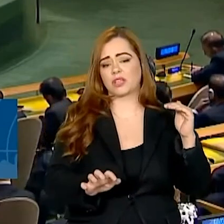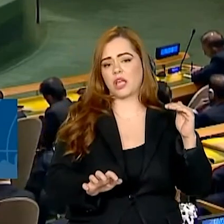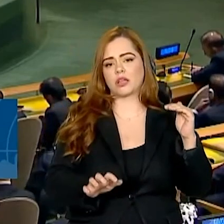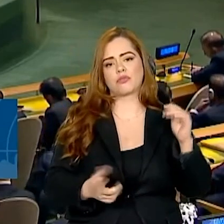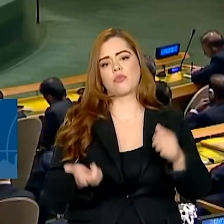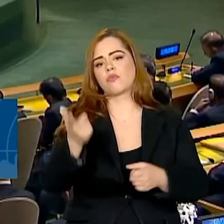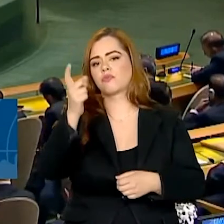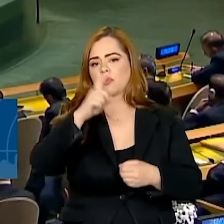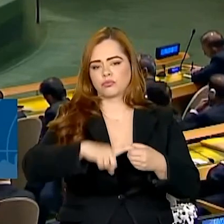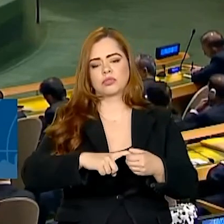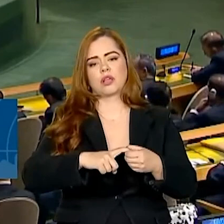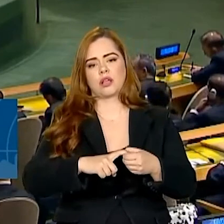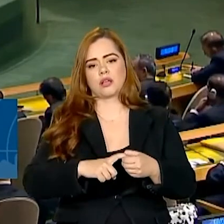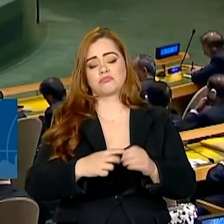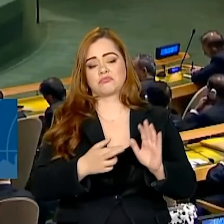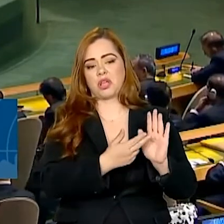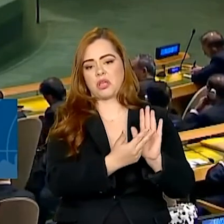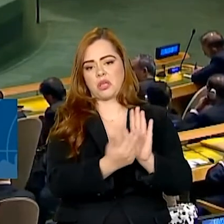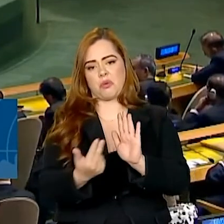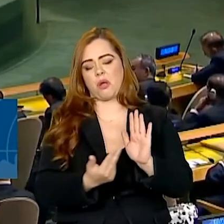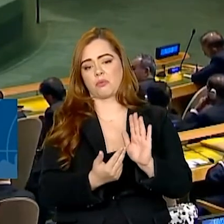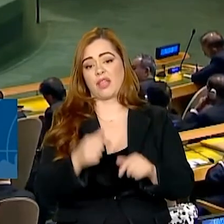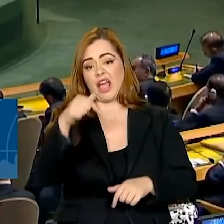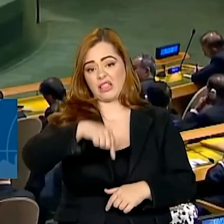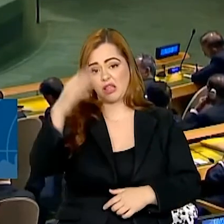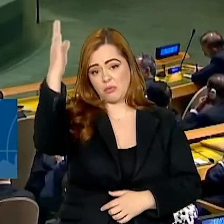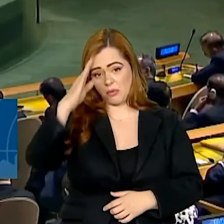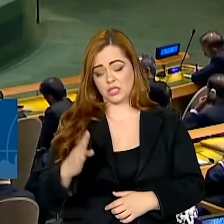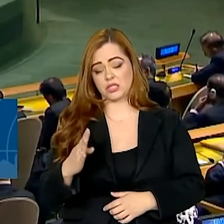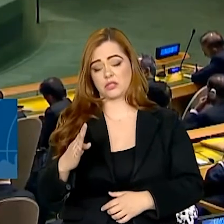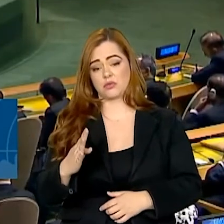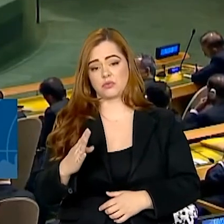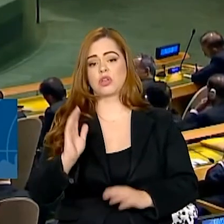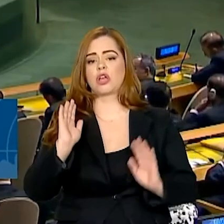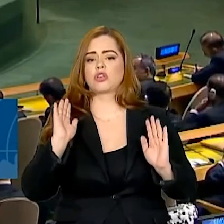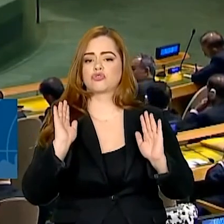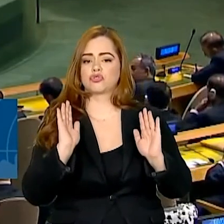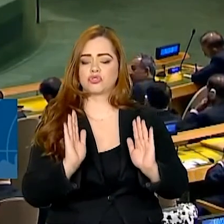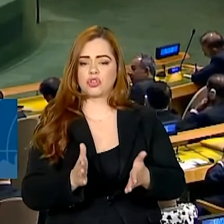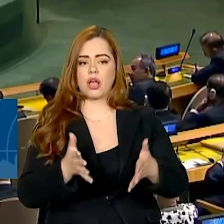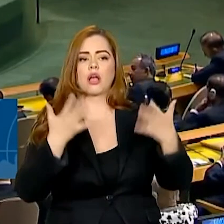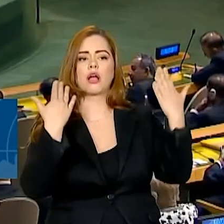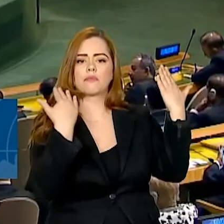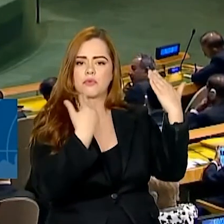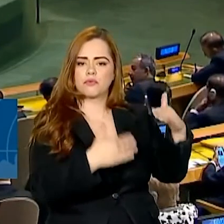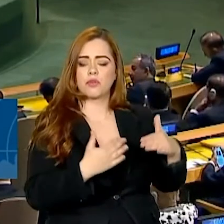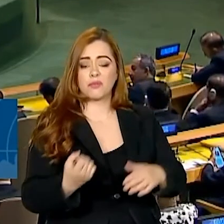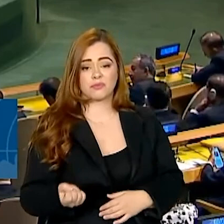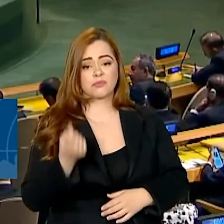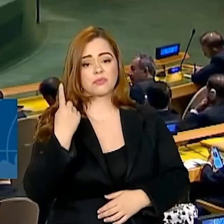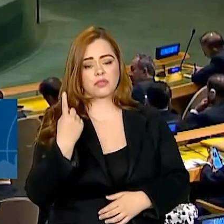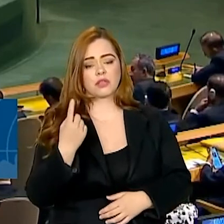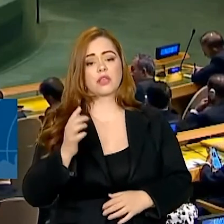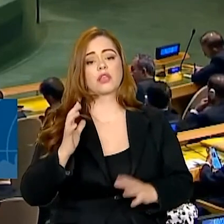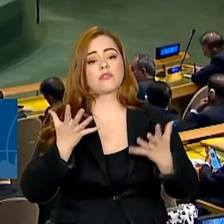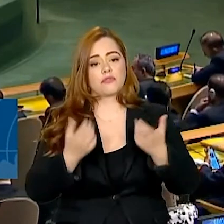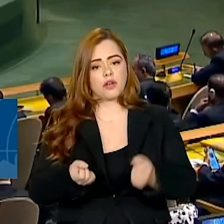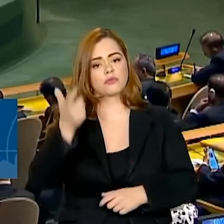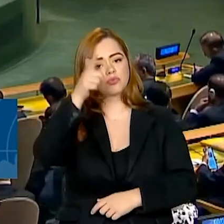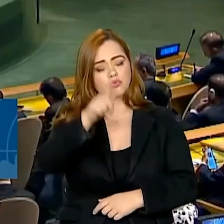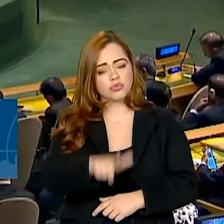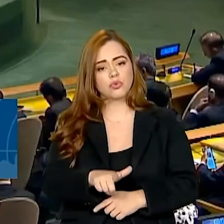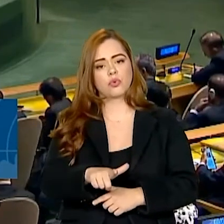repetir esse modelo. No Brasil, já provamos uma vez e vamos provar de novo que um